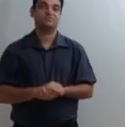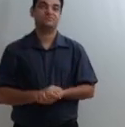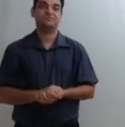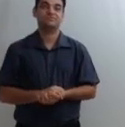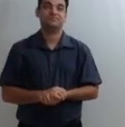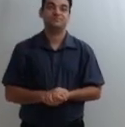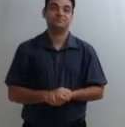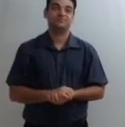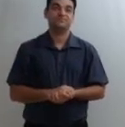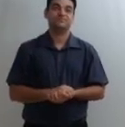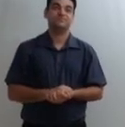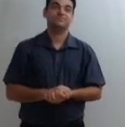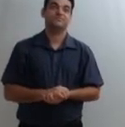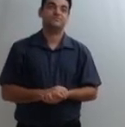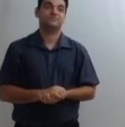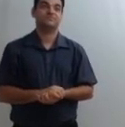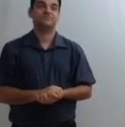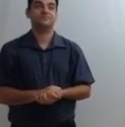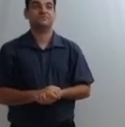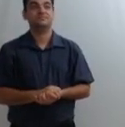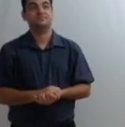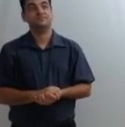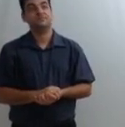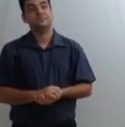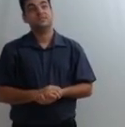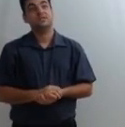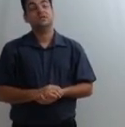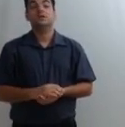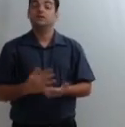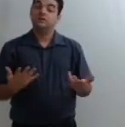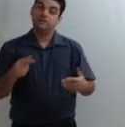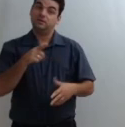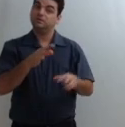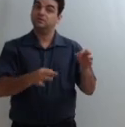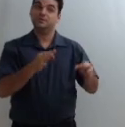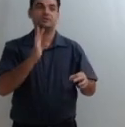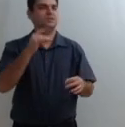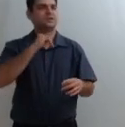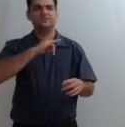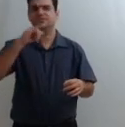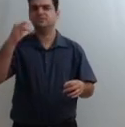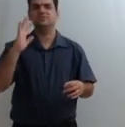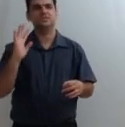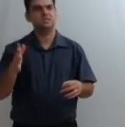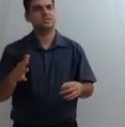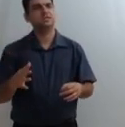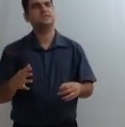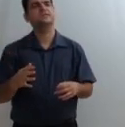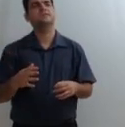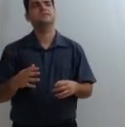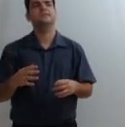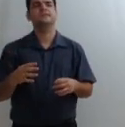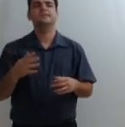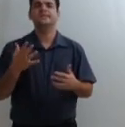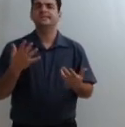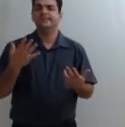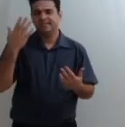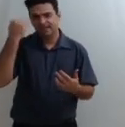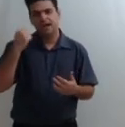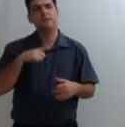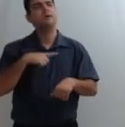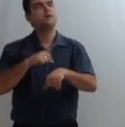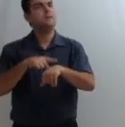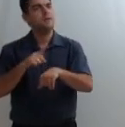precedentes, inclusive, do sentido que o tribunal já se manifestou no sentido que somente se cogita da existência de constrangimento ilegal por excesso de prazo quando esse